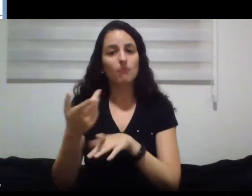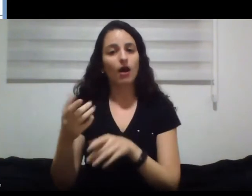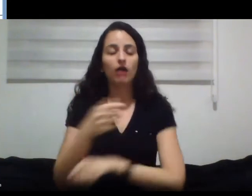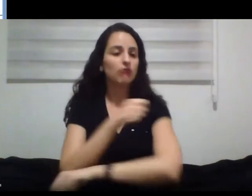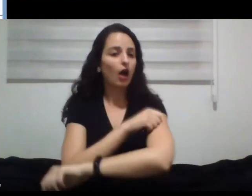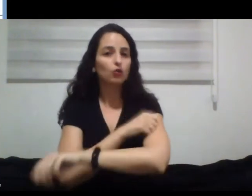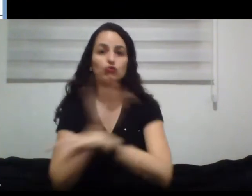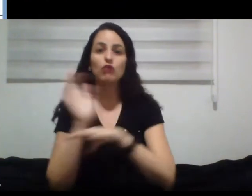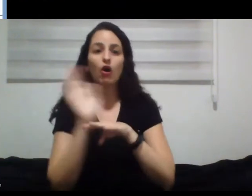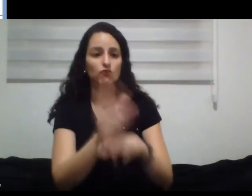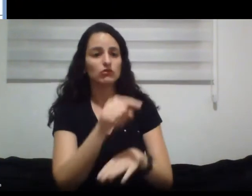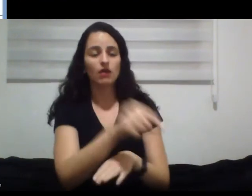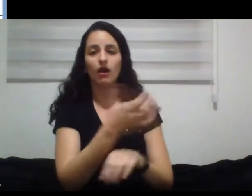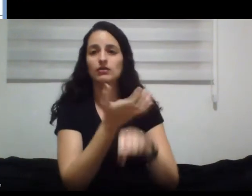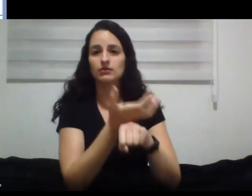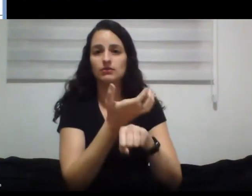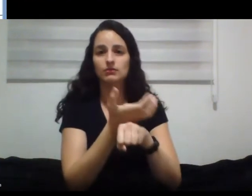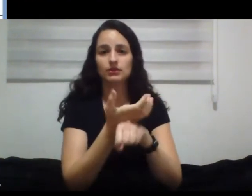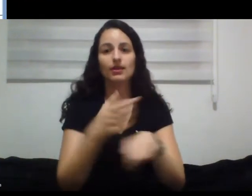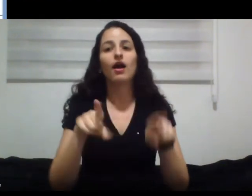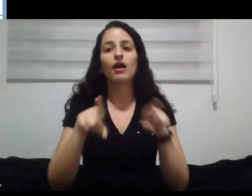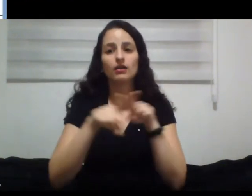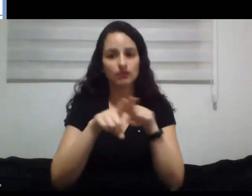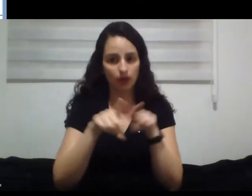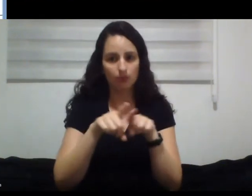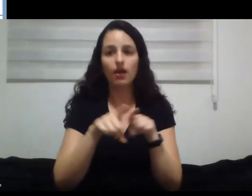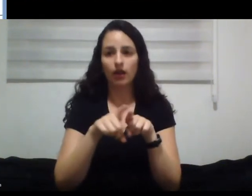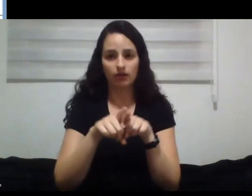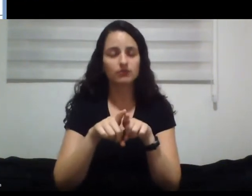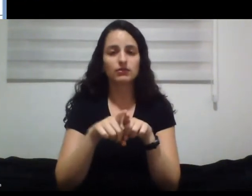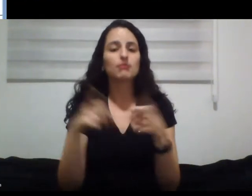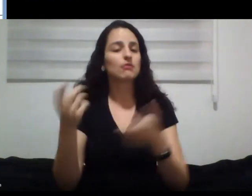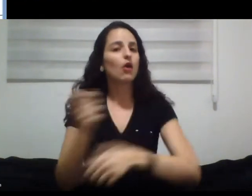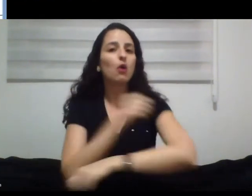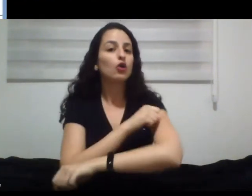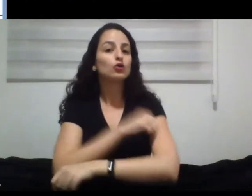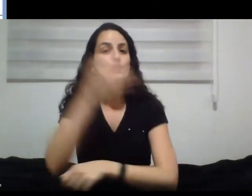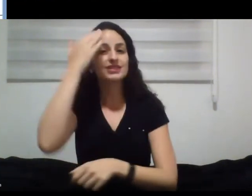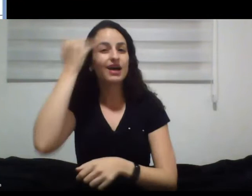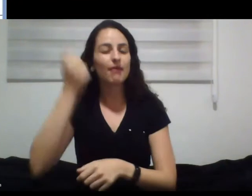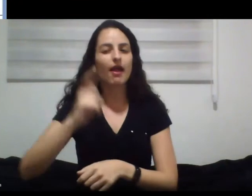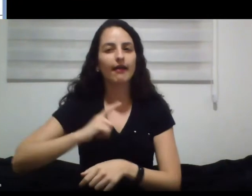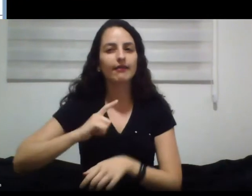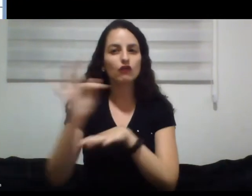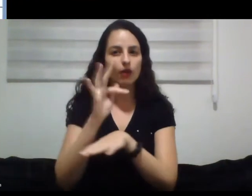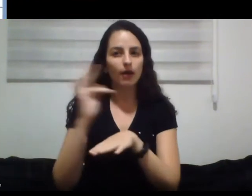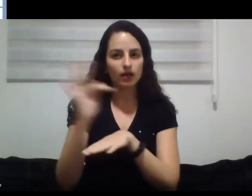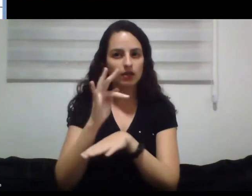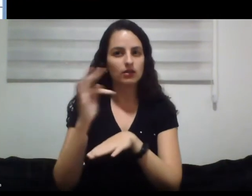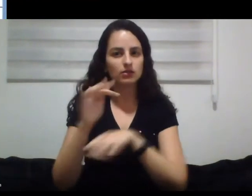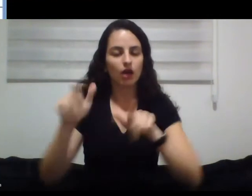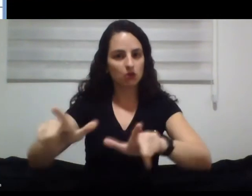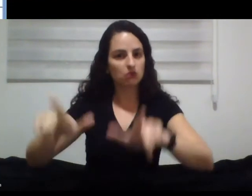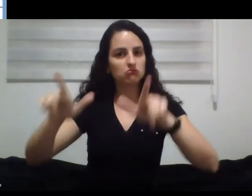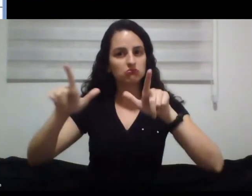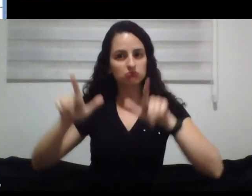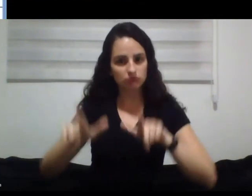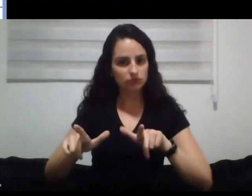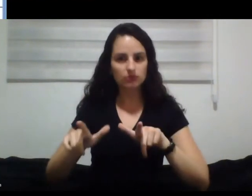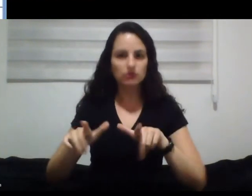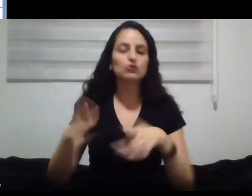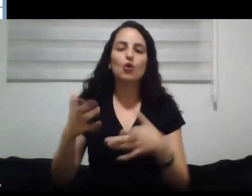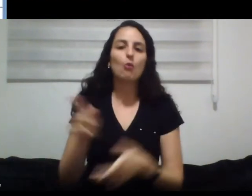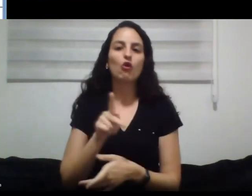Podemos seguir então, pessoal, valeu, professor Mil. Então, tem algumas informações aqui, gente, que elas são preenchidas automaticamente pelo